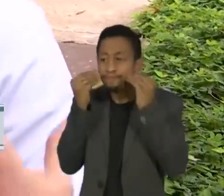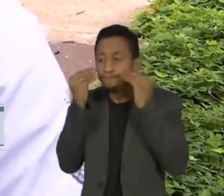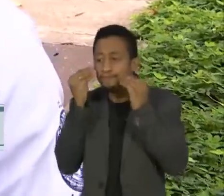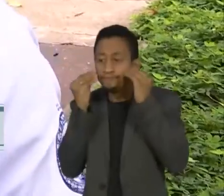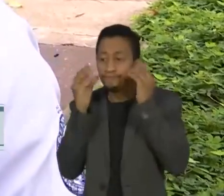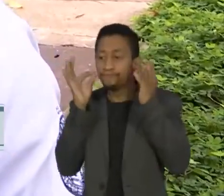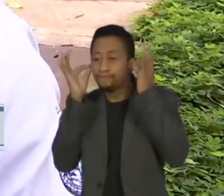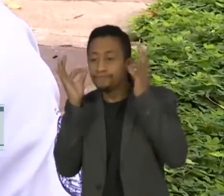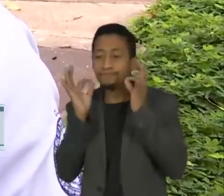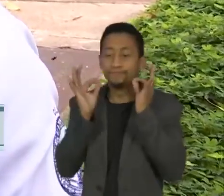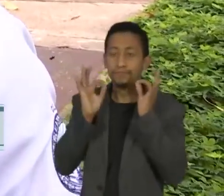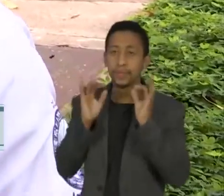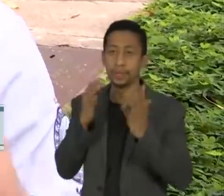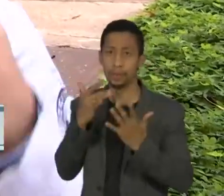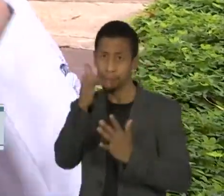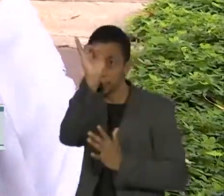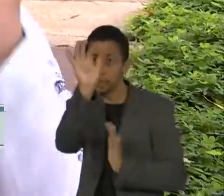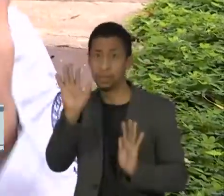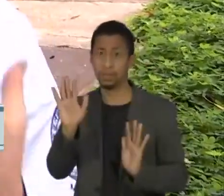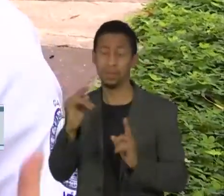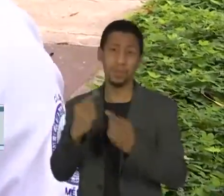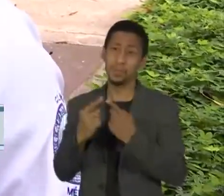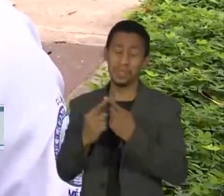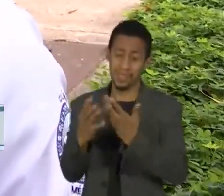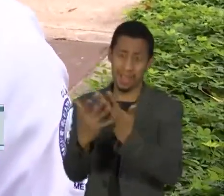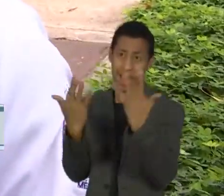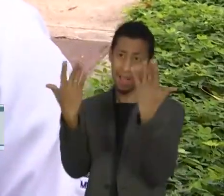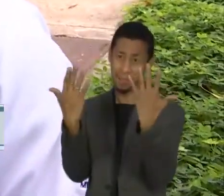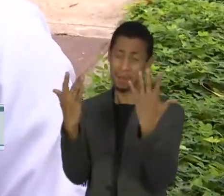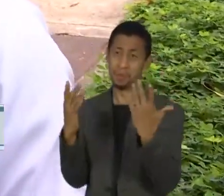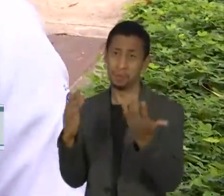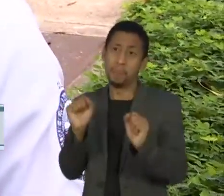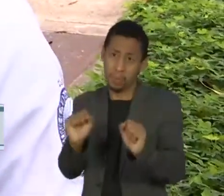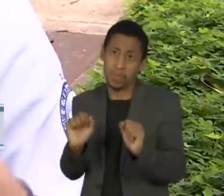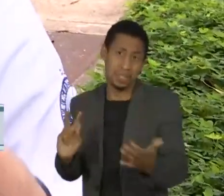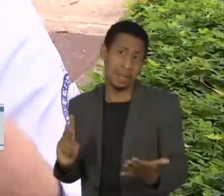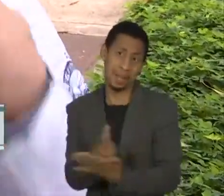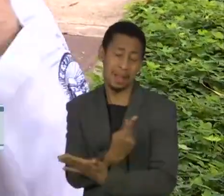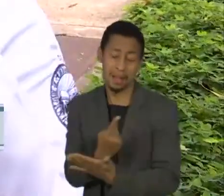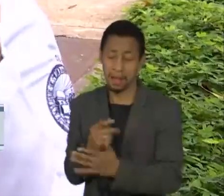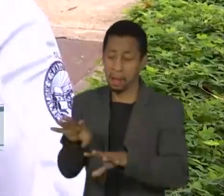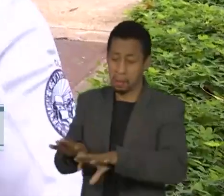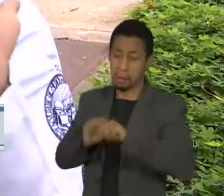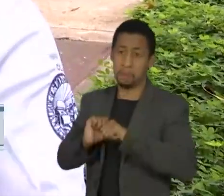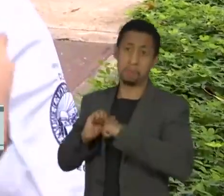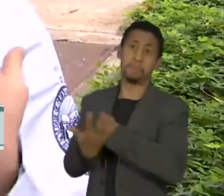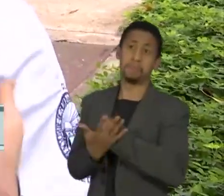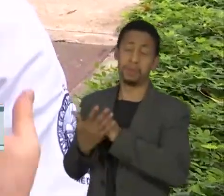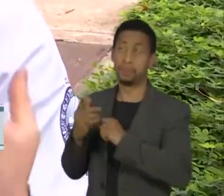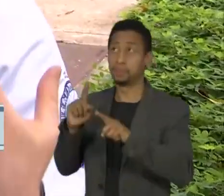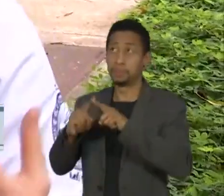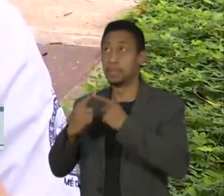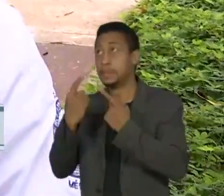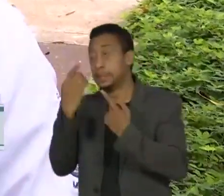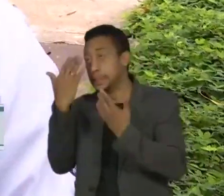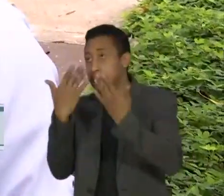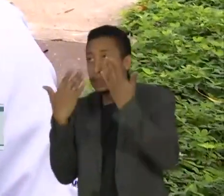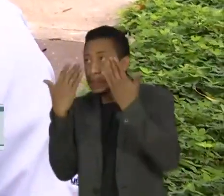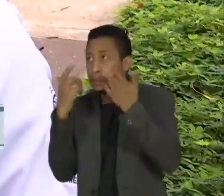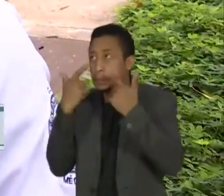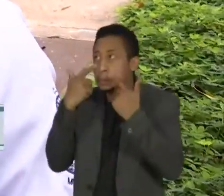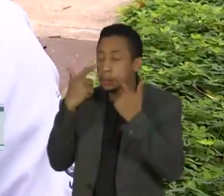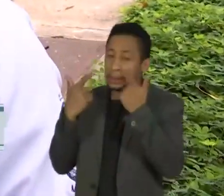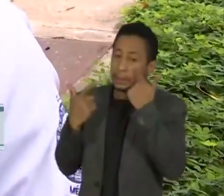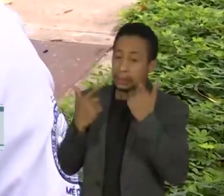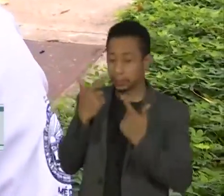de você estar com a máscara não impede de você manipular a máscara de forma inadequada, de colocar sobre a área em que você está mais exposto. Então,